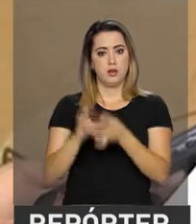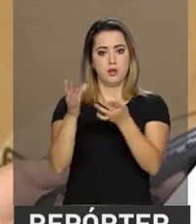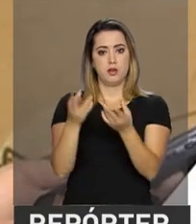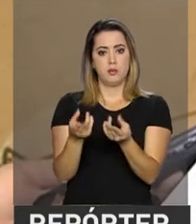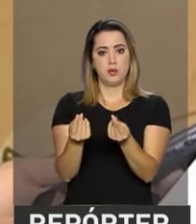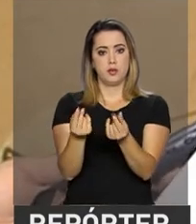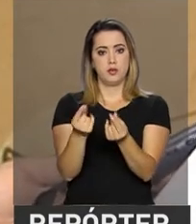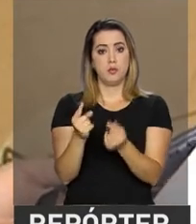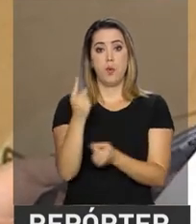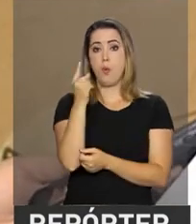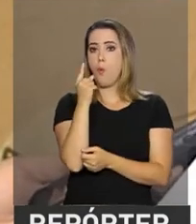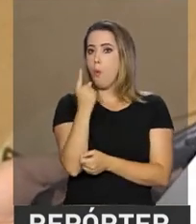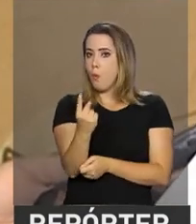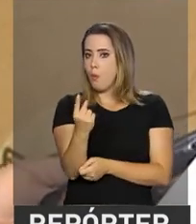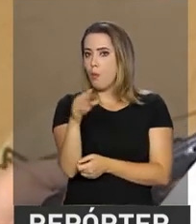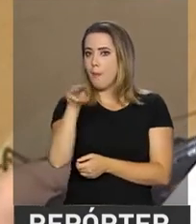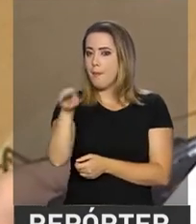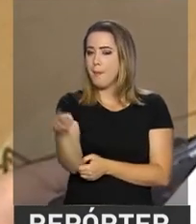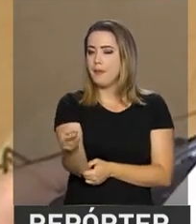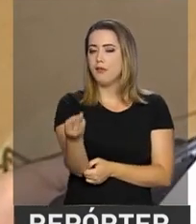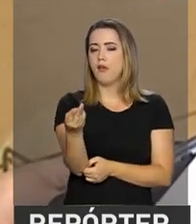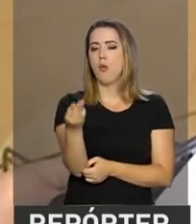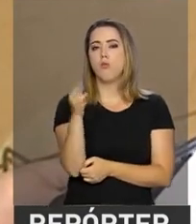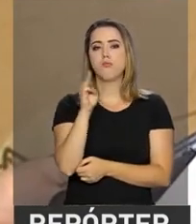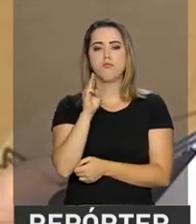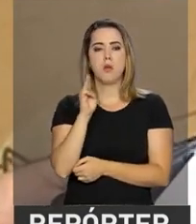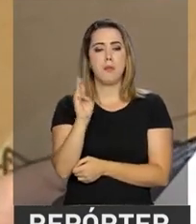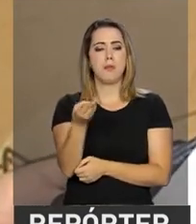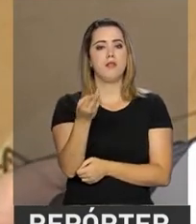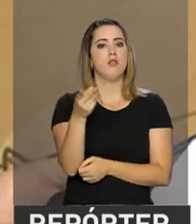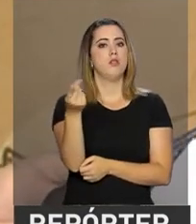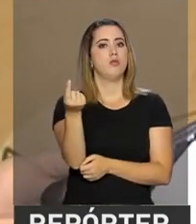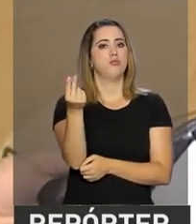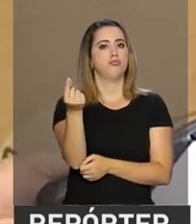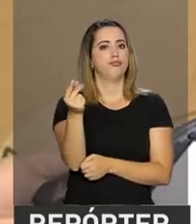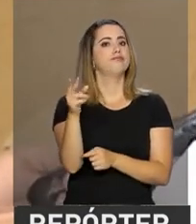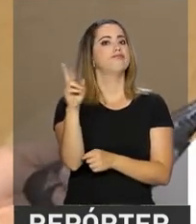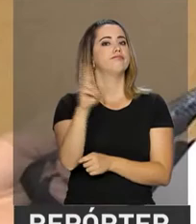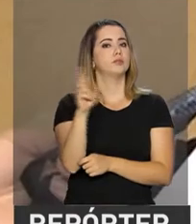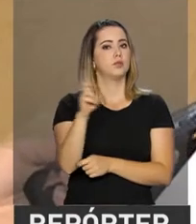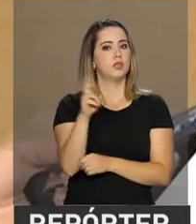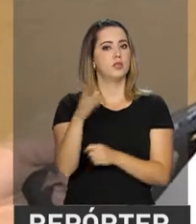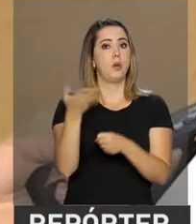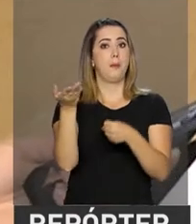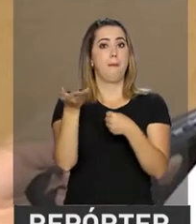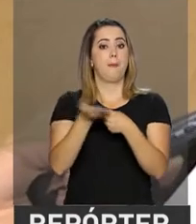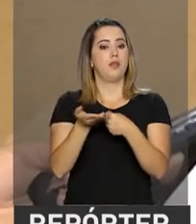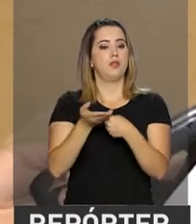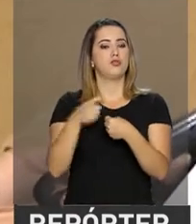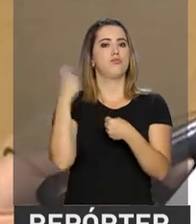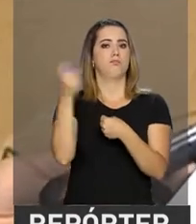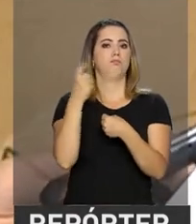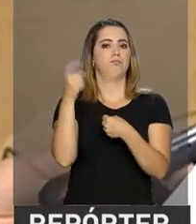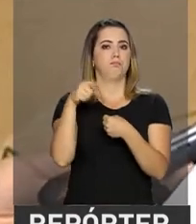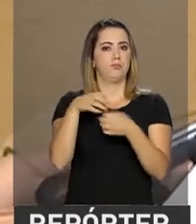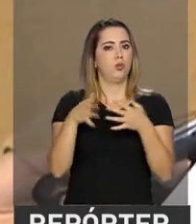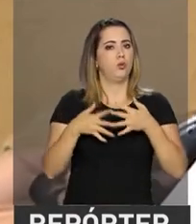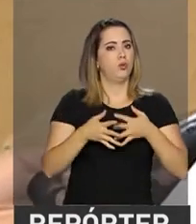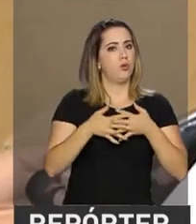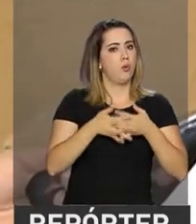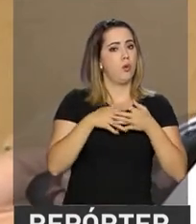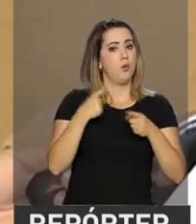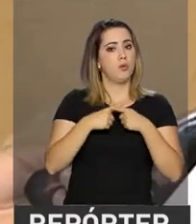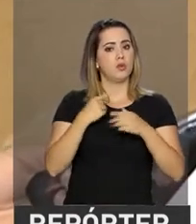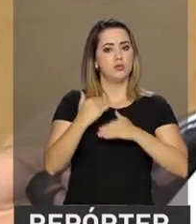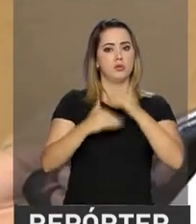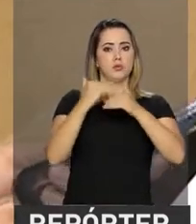mais 1 milhão de reais por mês, 12 milhões ano, para o teto de média e alta complexidade da cidade, na medida em que ele já está produzindo mais